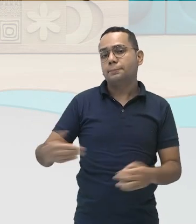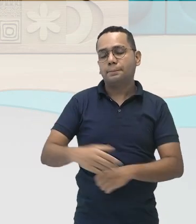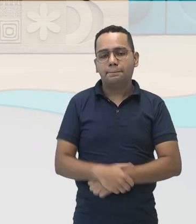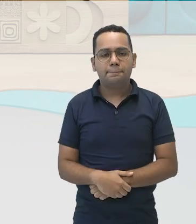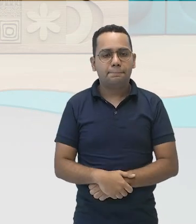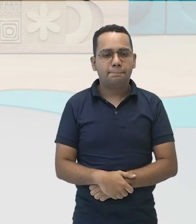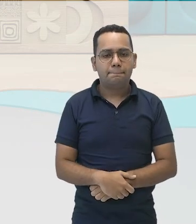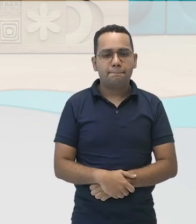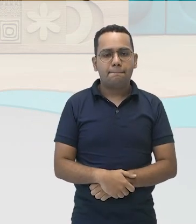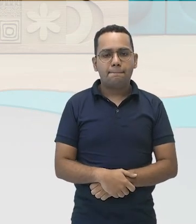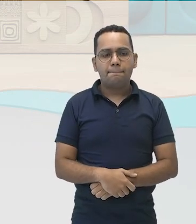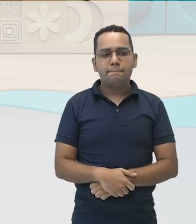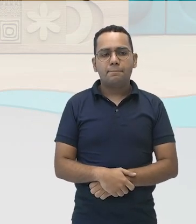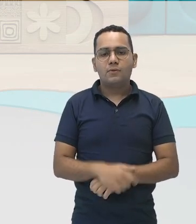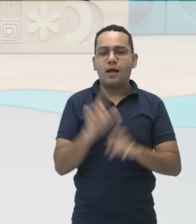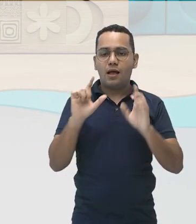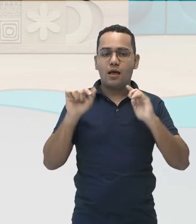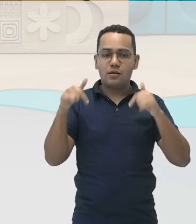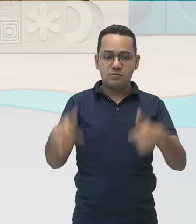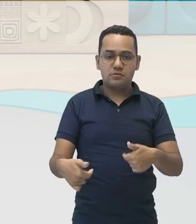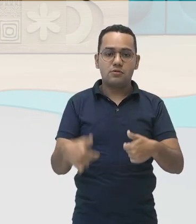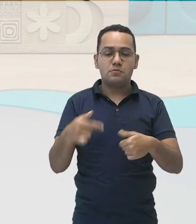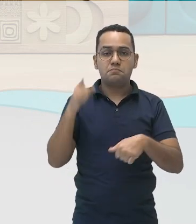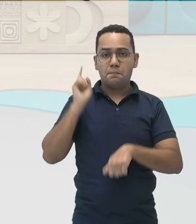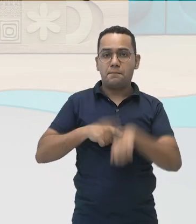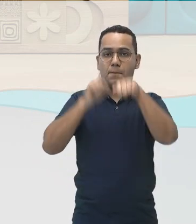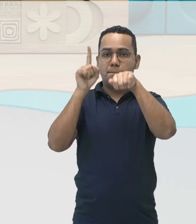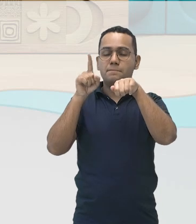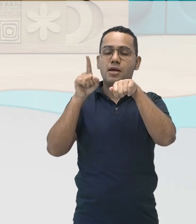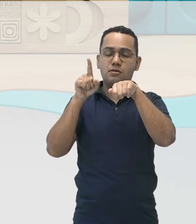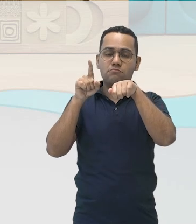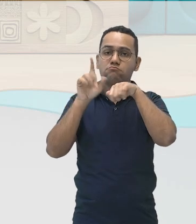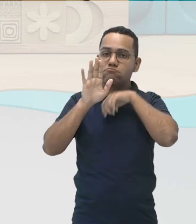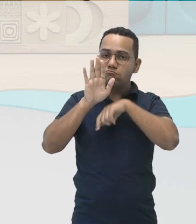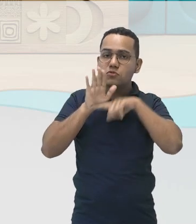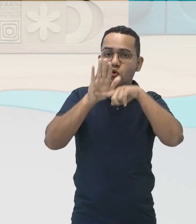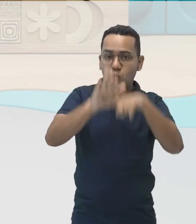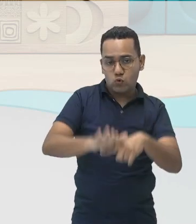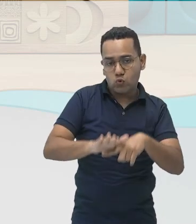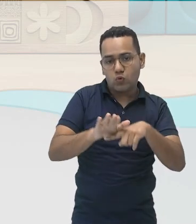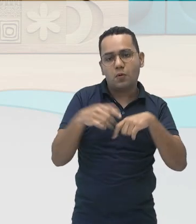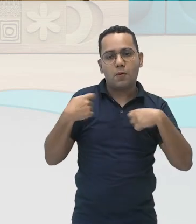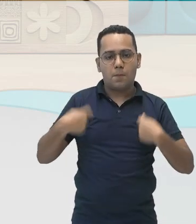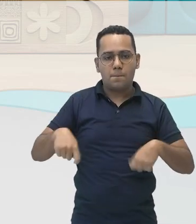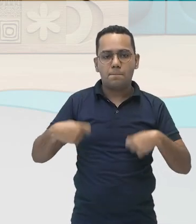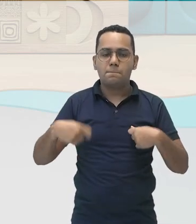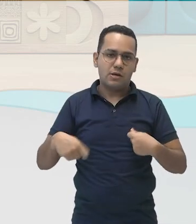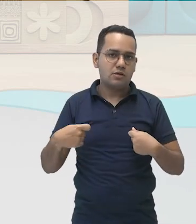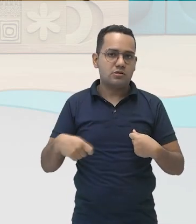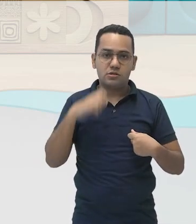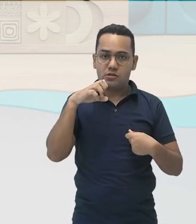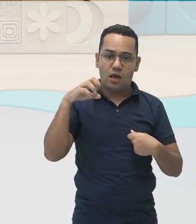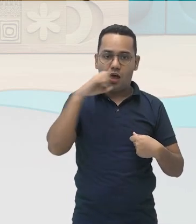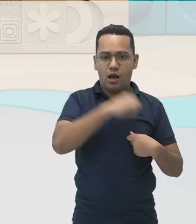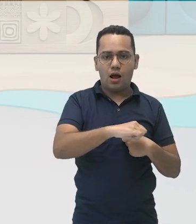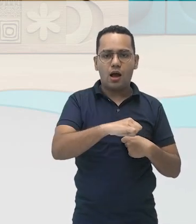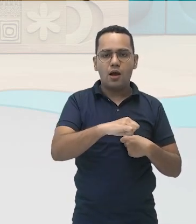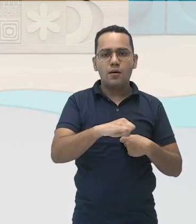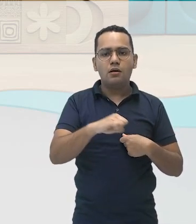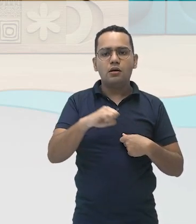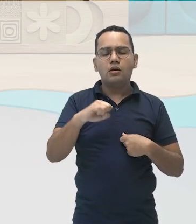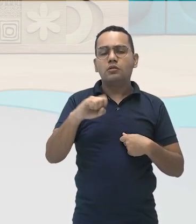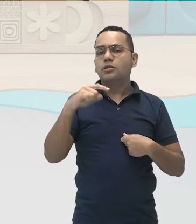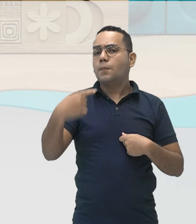aquelas primeiras ações, né? Aquelas primeiras intervenções que devem ser feitas ali de maneira rápida, logo